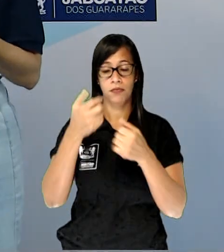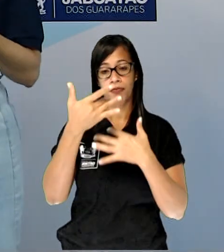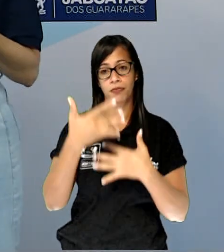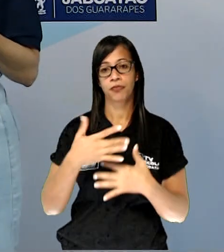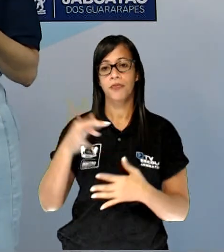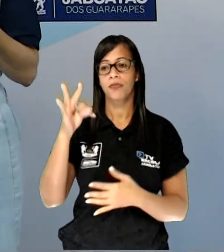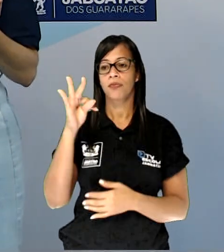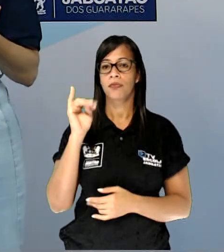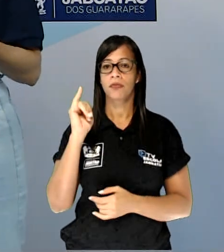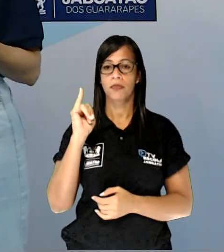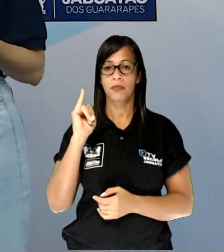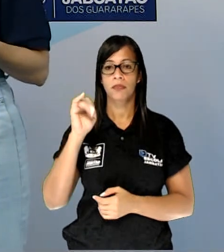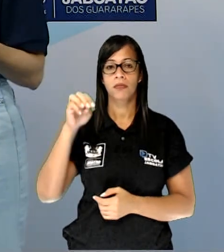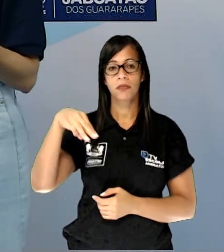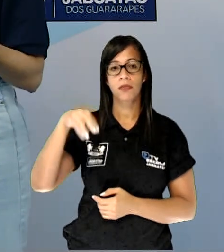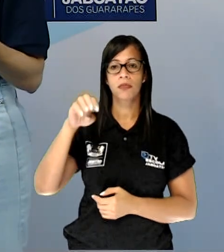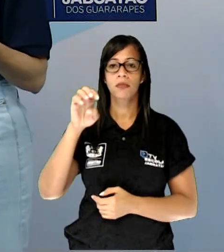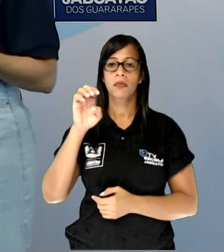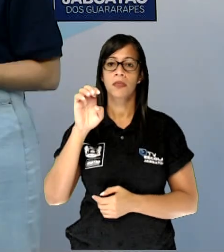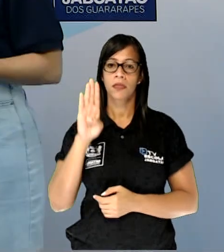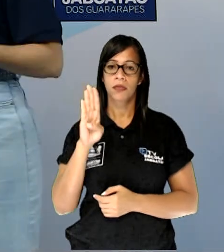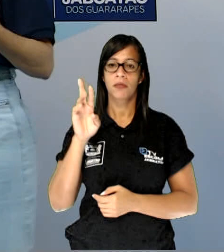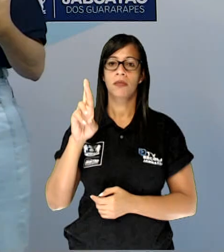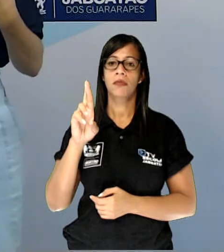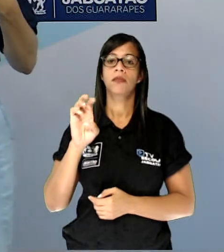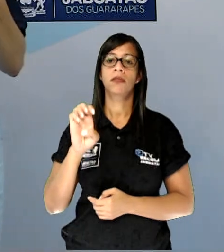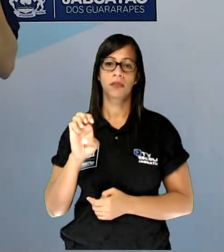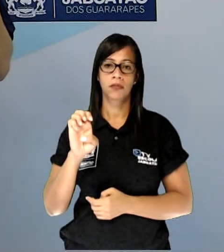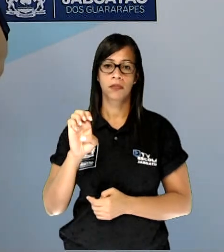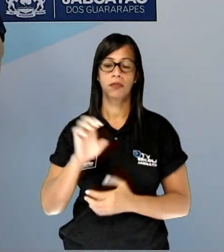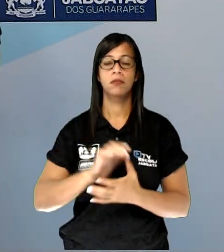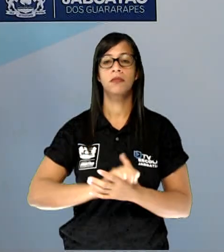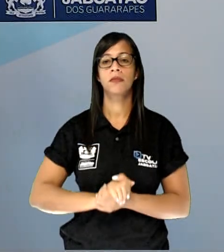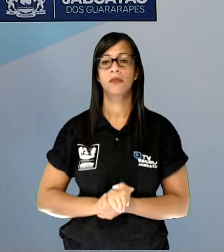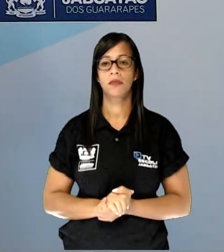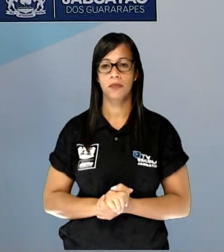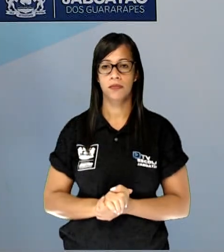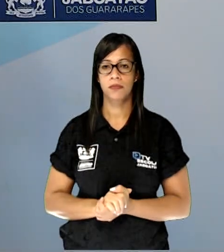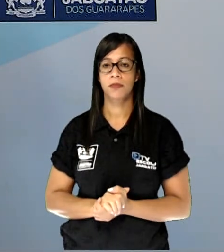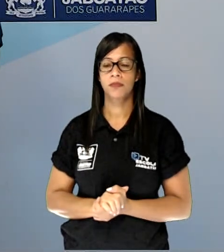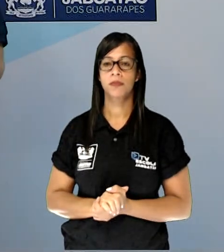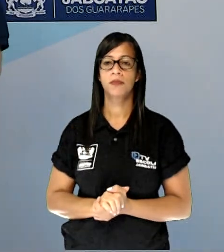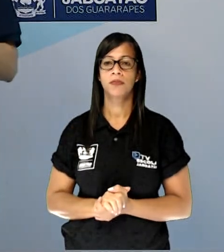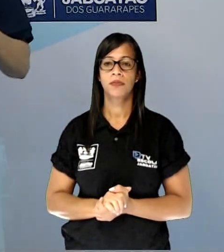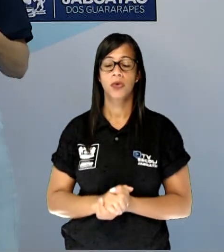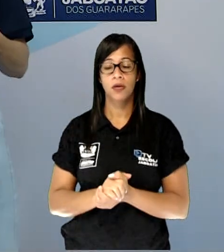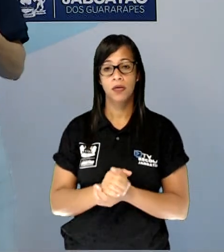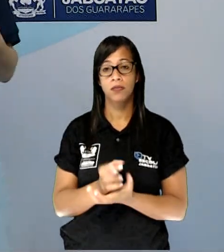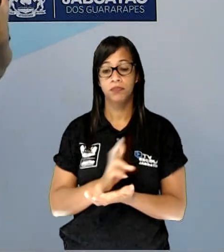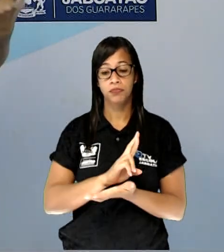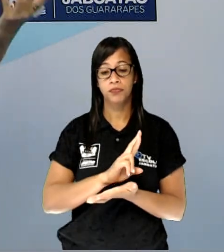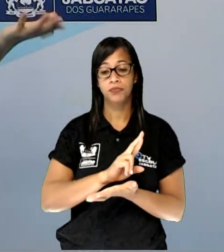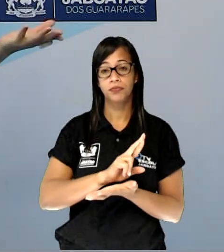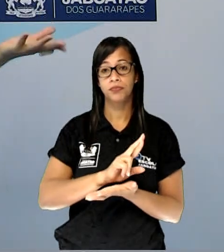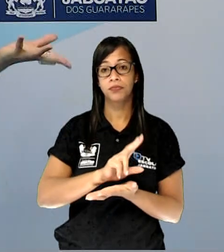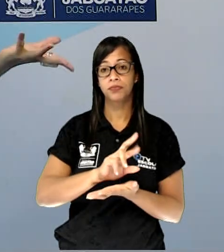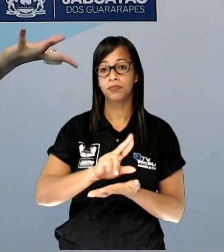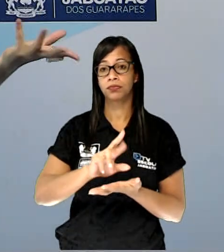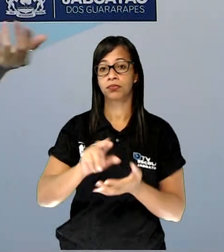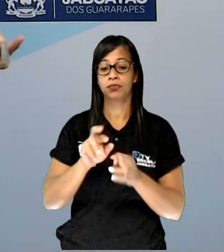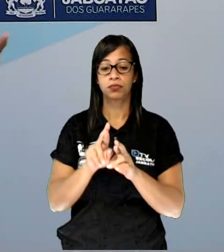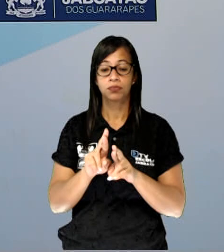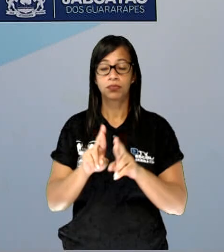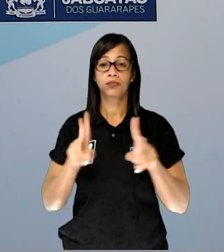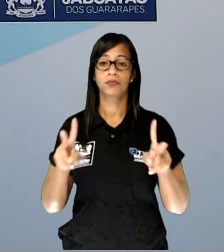também faz parte das propriedades do som, não é? O timbre, ele diz respeito sobre as diferenças de um som